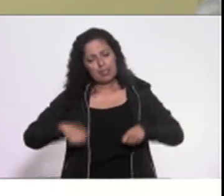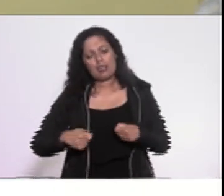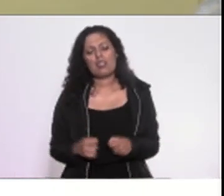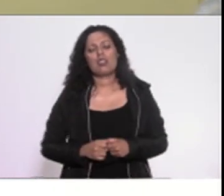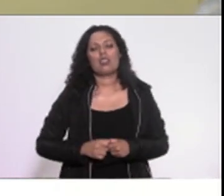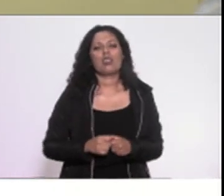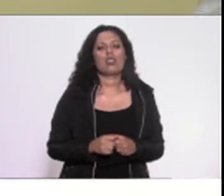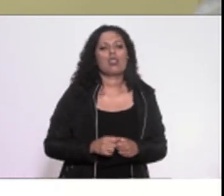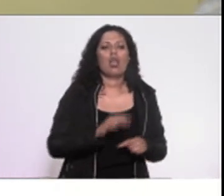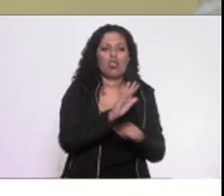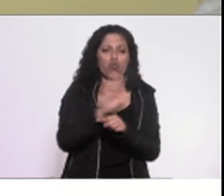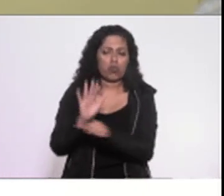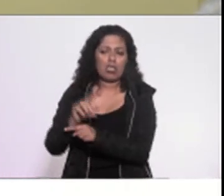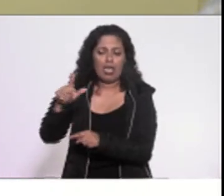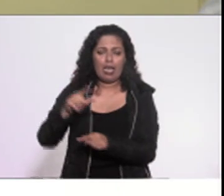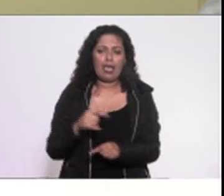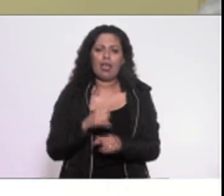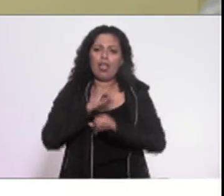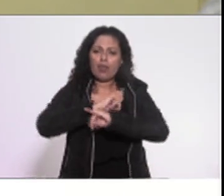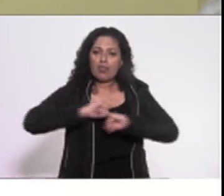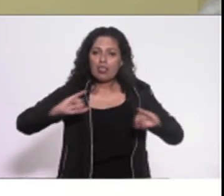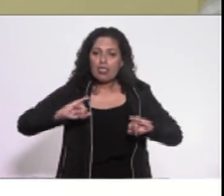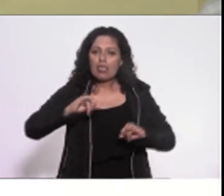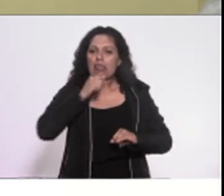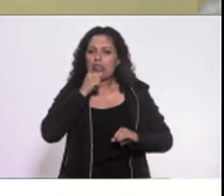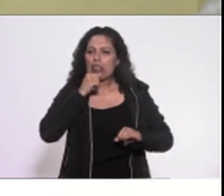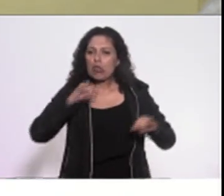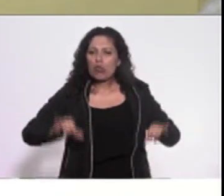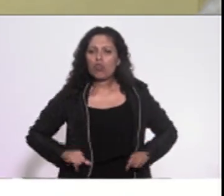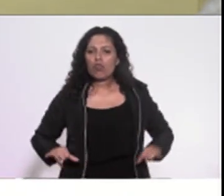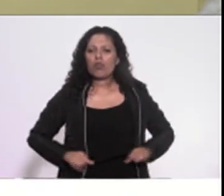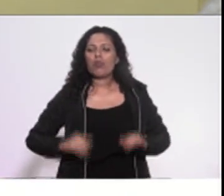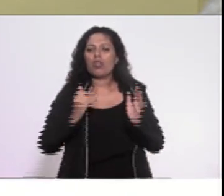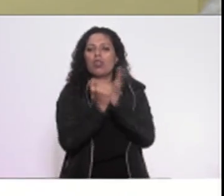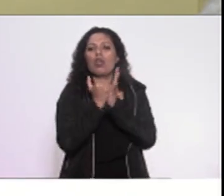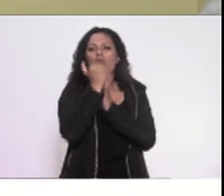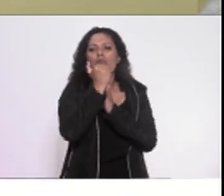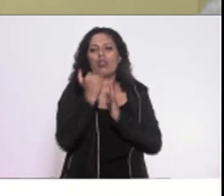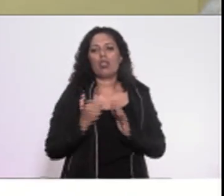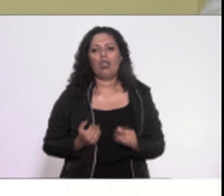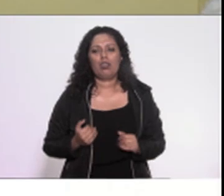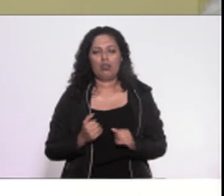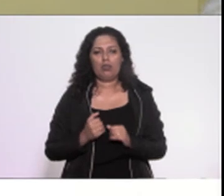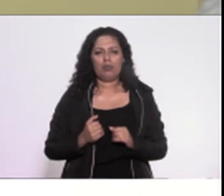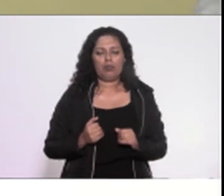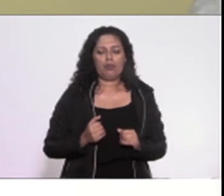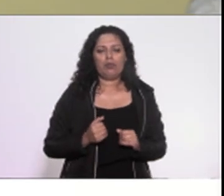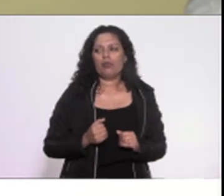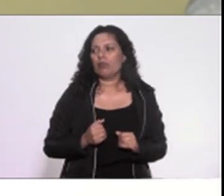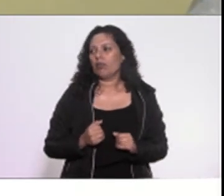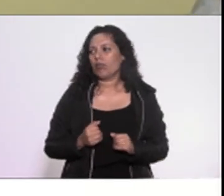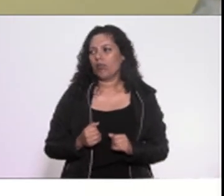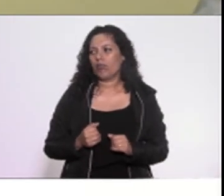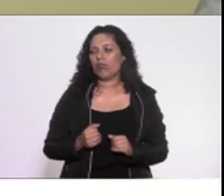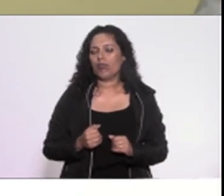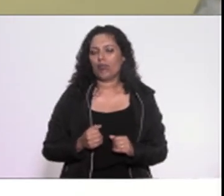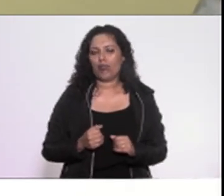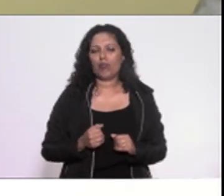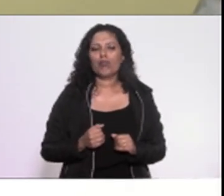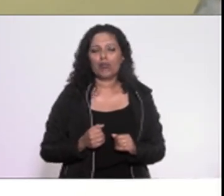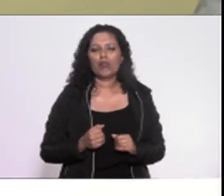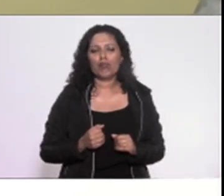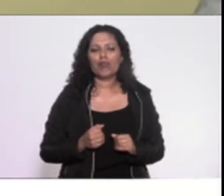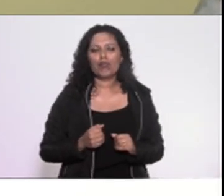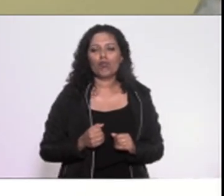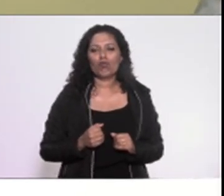fazer a denúncia sem sofrer esse tipo de pressão, muitas vezes psicológica, porque não necessariamente vai acontecer aquilo que ela está pensando, mas pelo menos